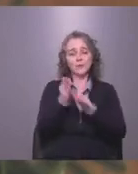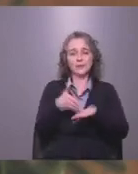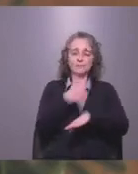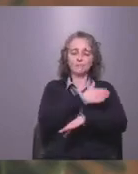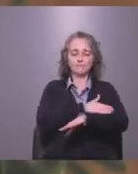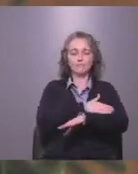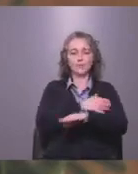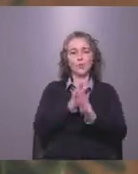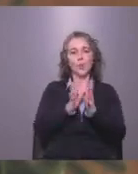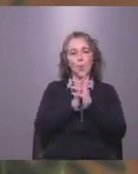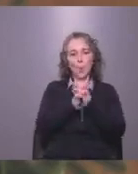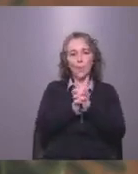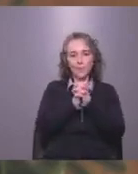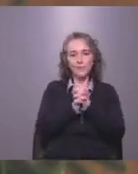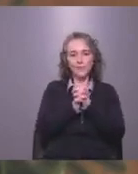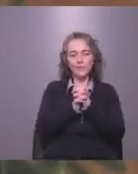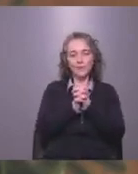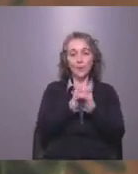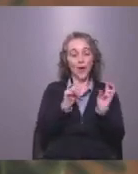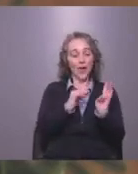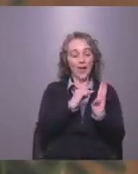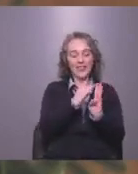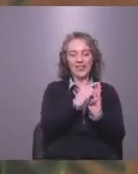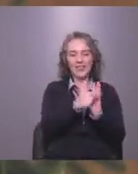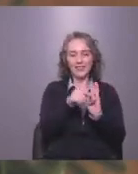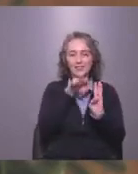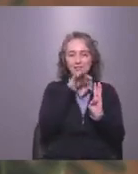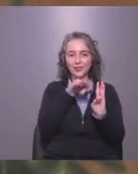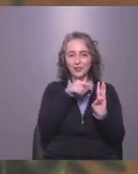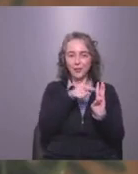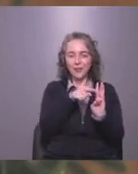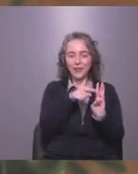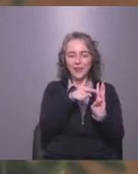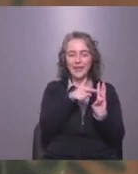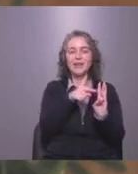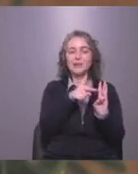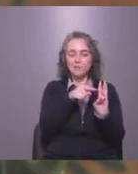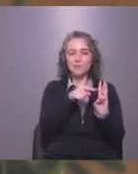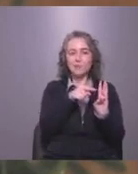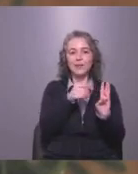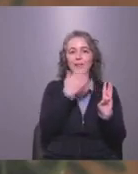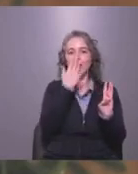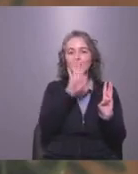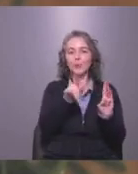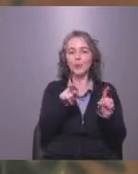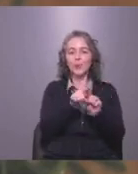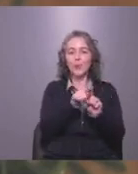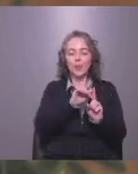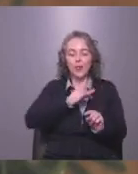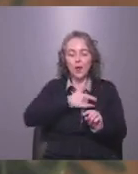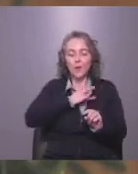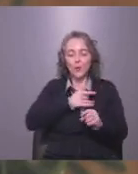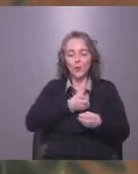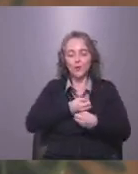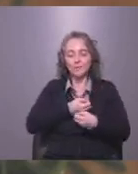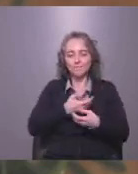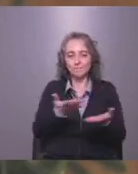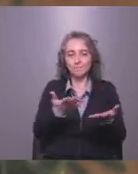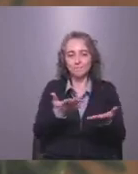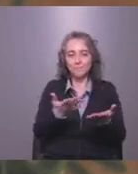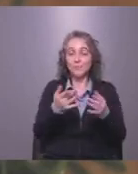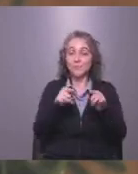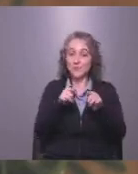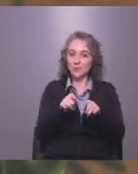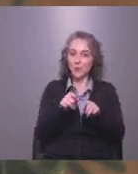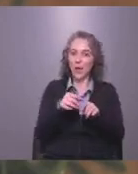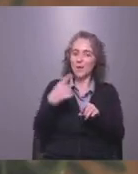as suas virtudes familiares e a vivência da caridade, a vivência do amor. É nisso que nós somos